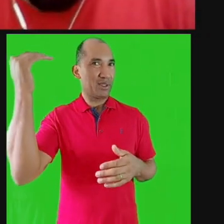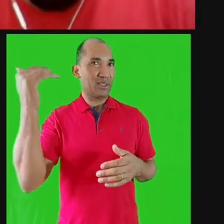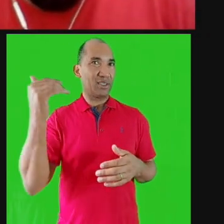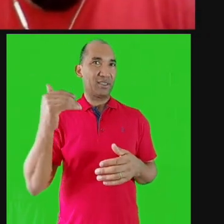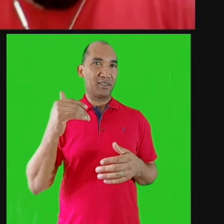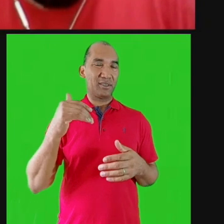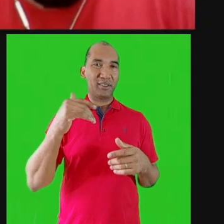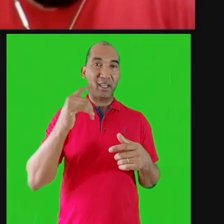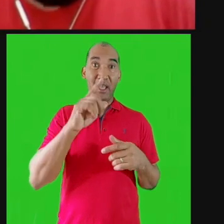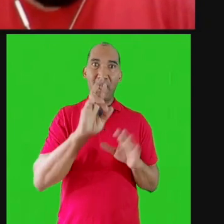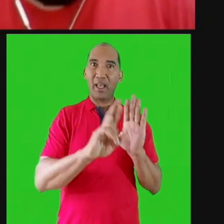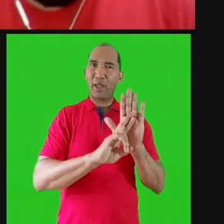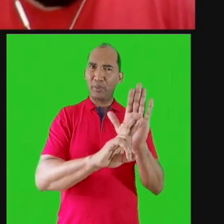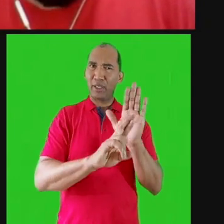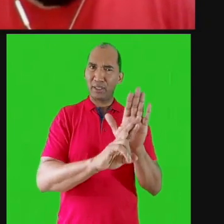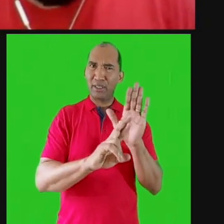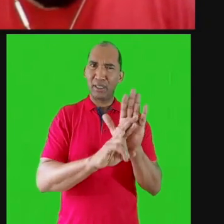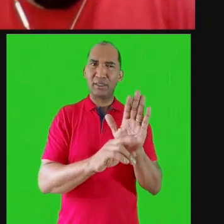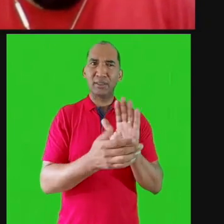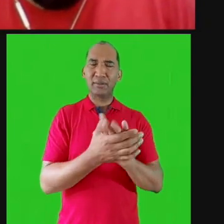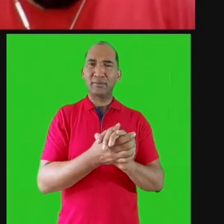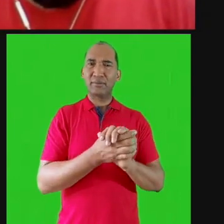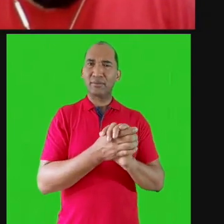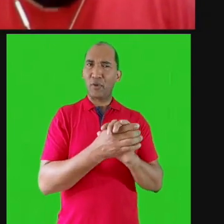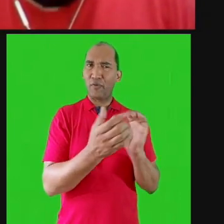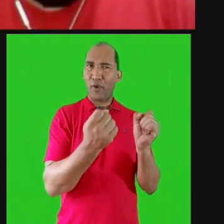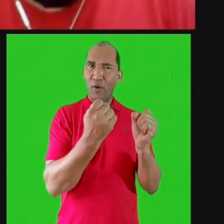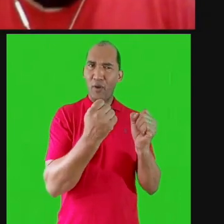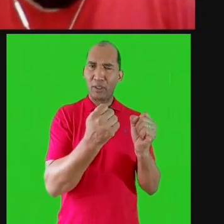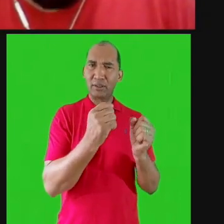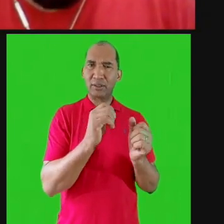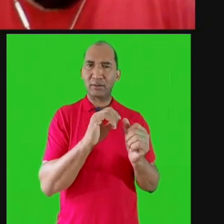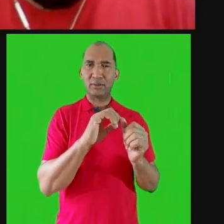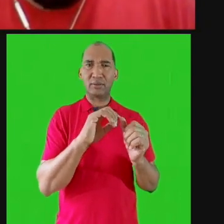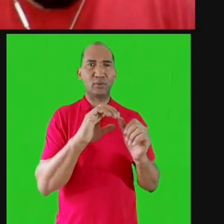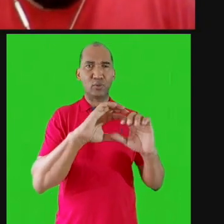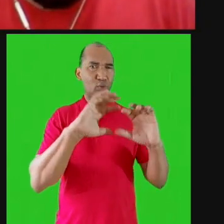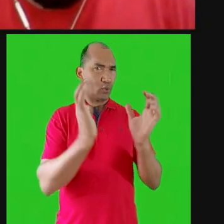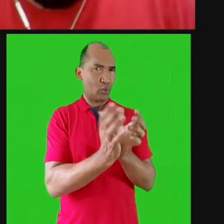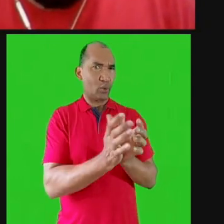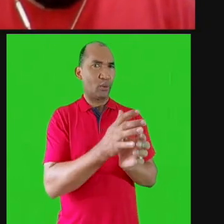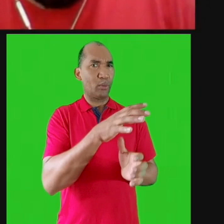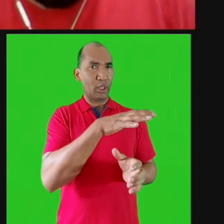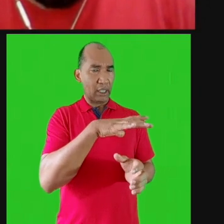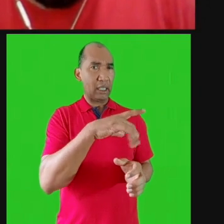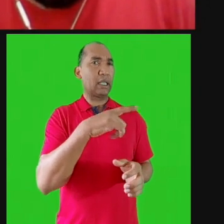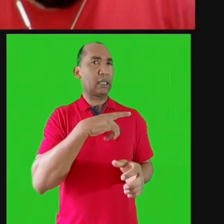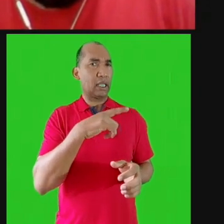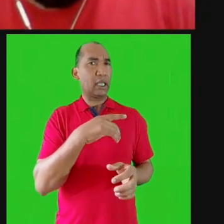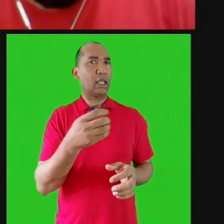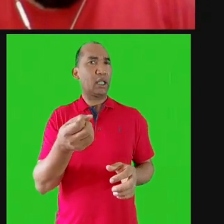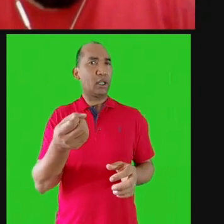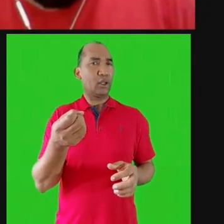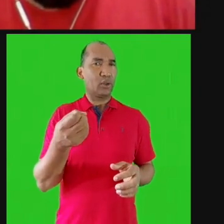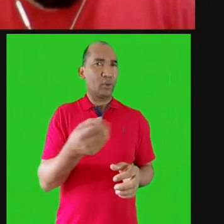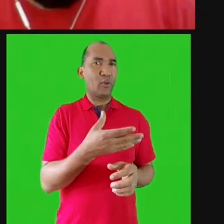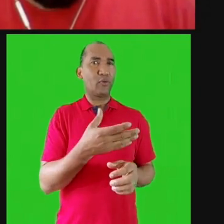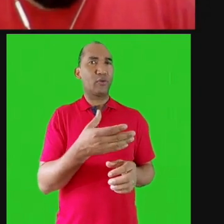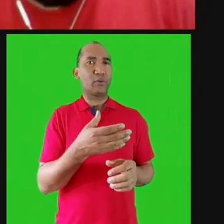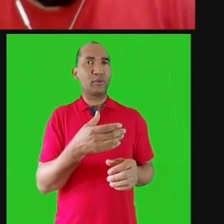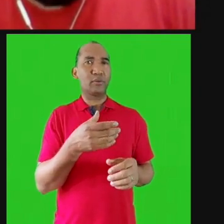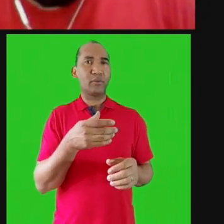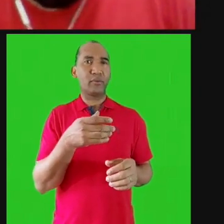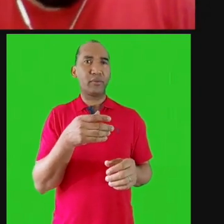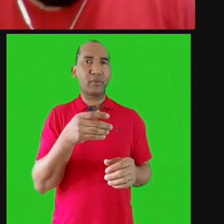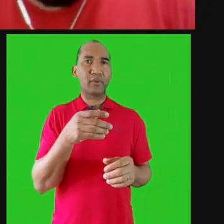que fez Bacurau, que é uma representatividade sobretudo, e que vem aí nessa nova